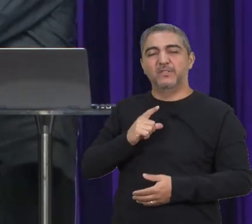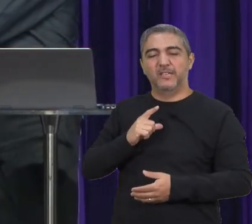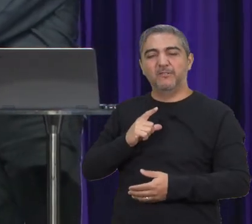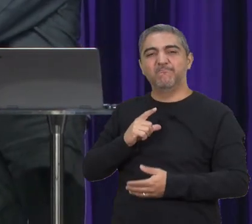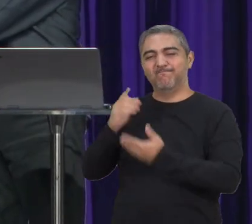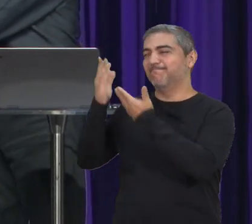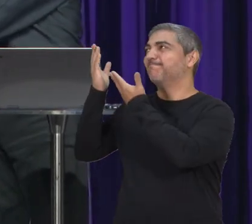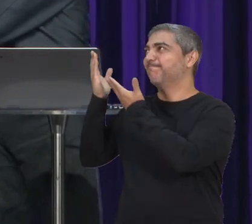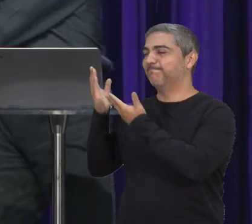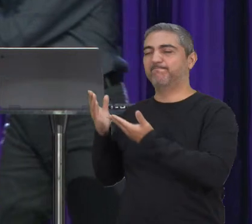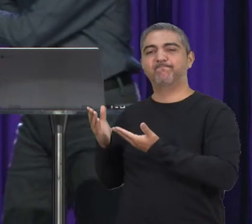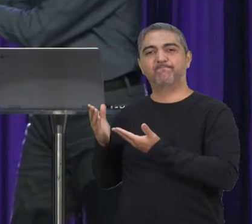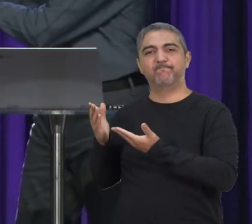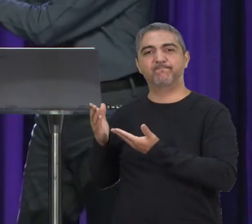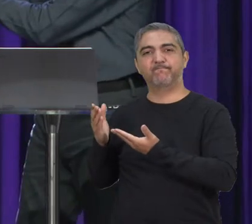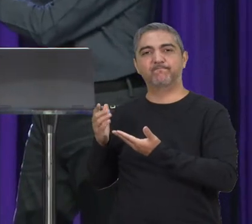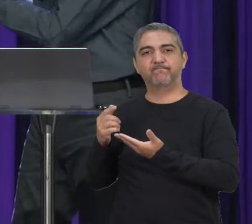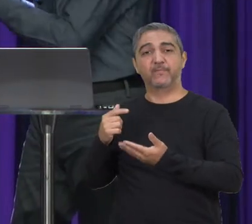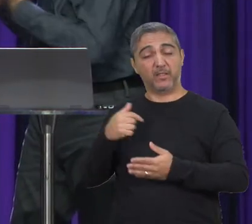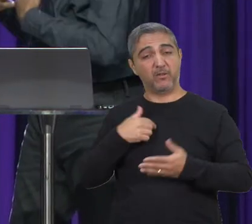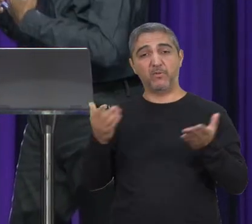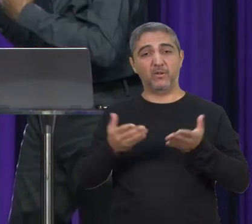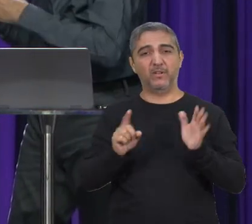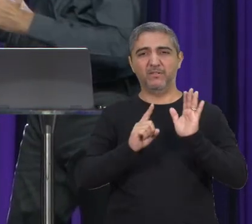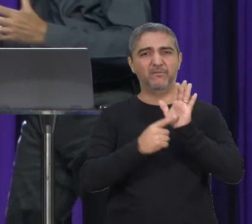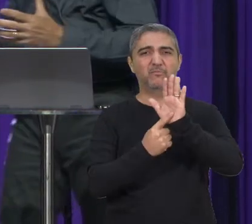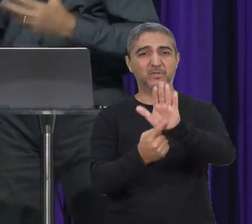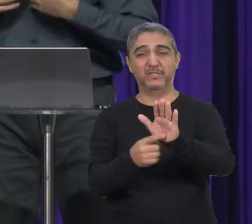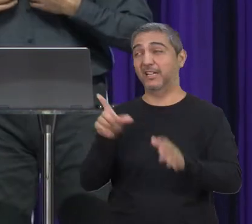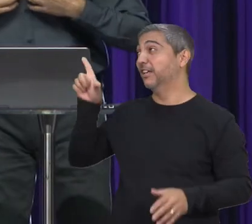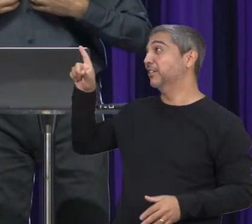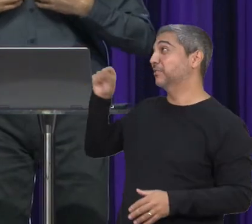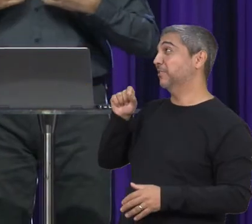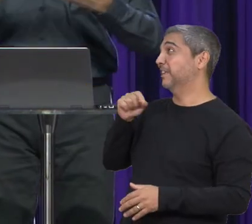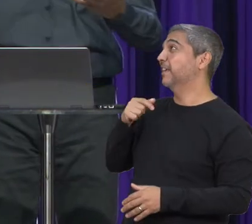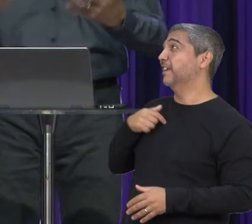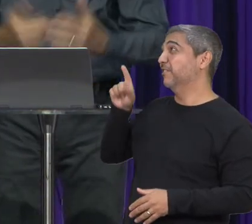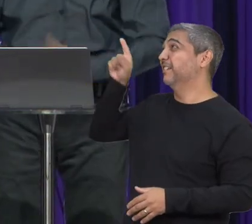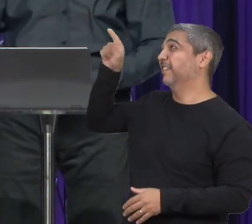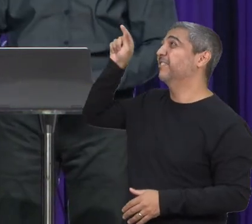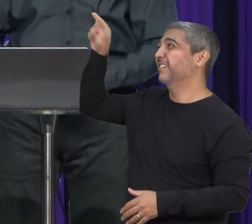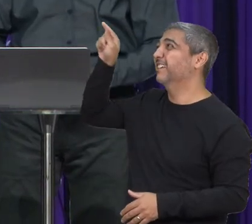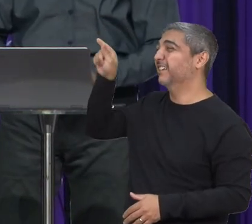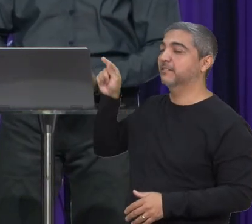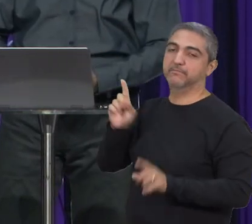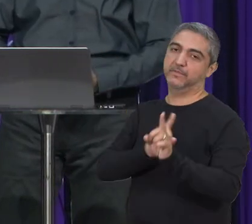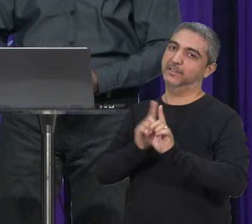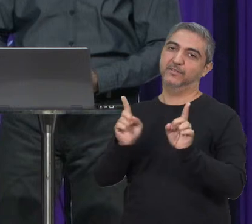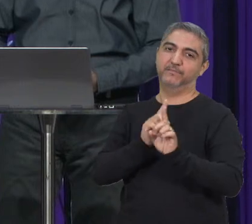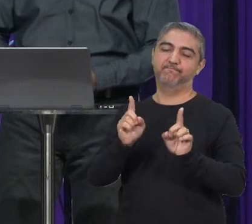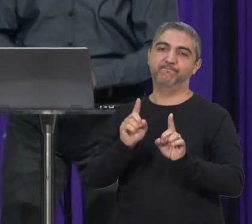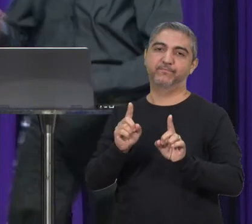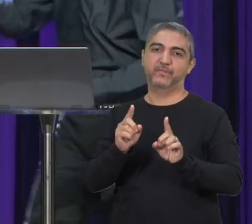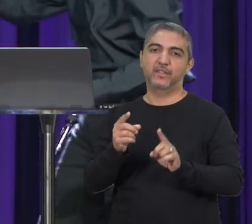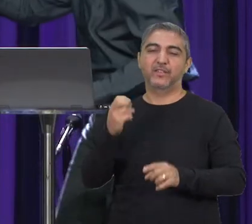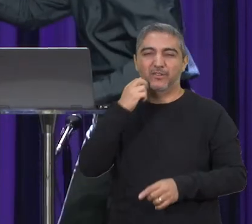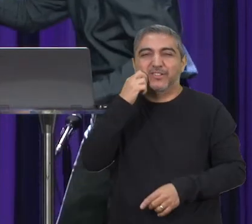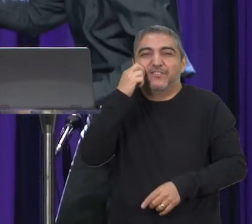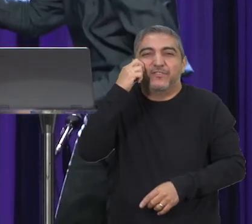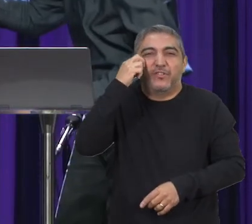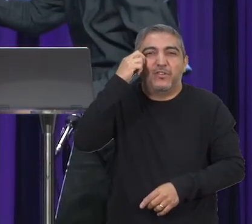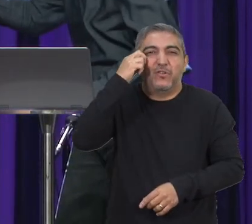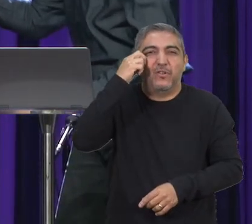destacar aquelas marcas que dizem respeito a mim, porque eu tenho muita vergonha de expor isso para vocês. Mas